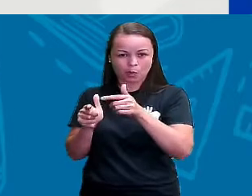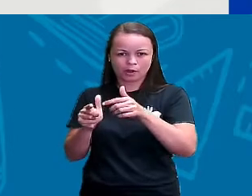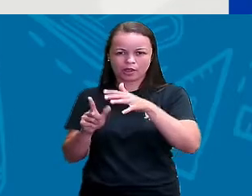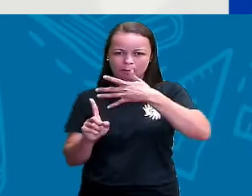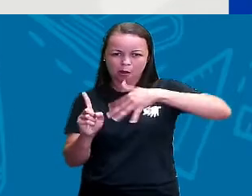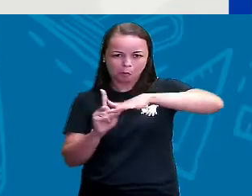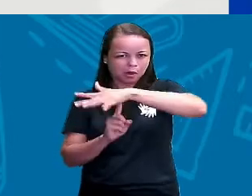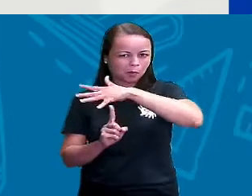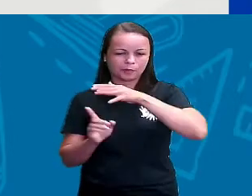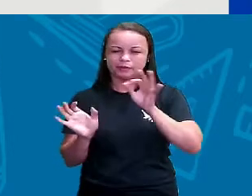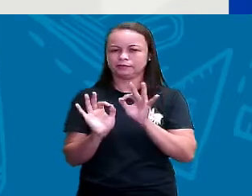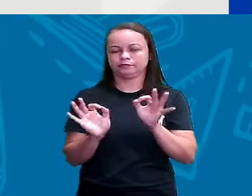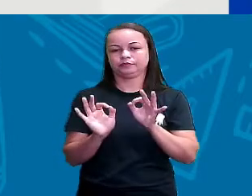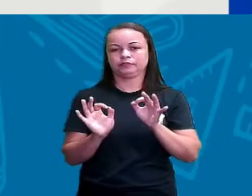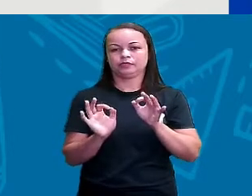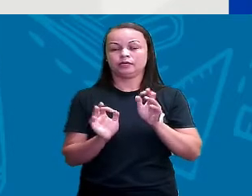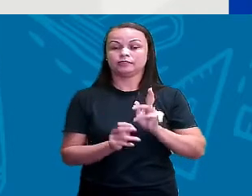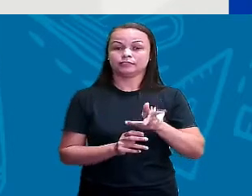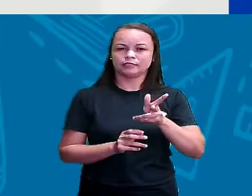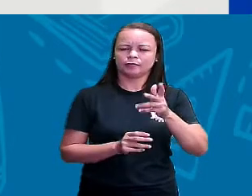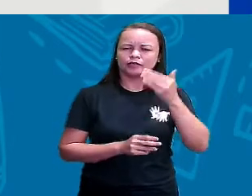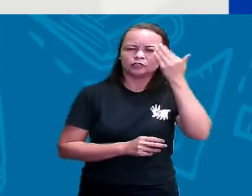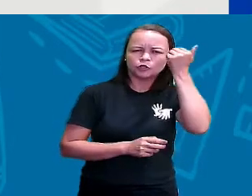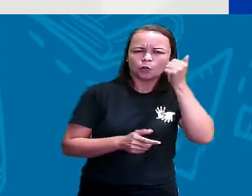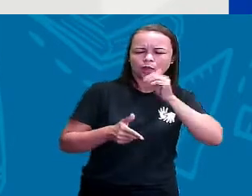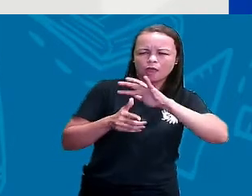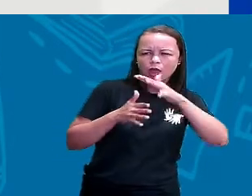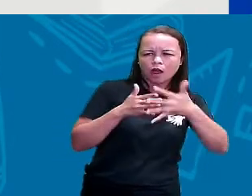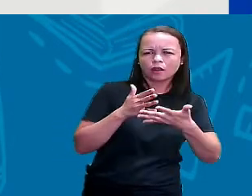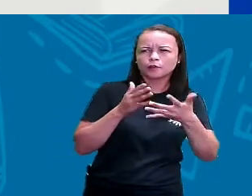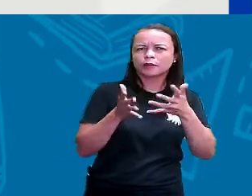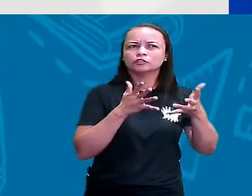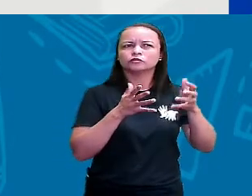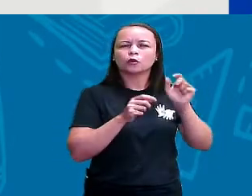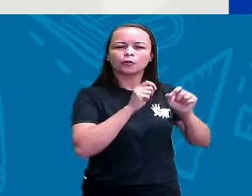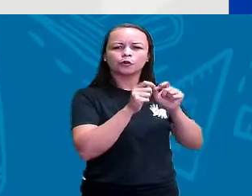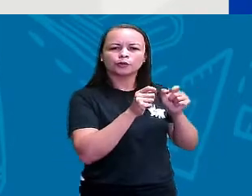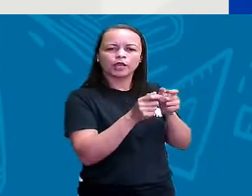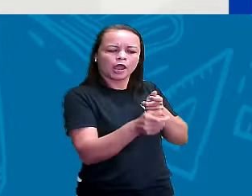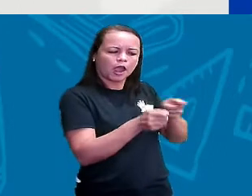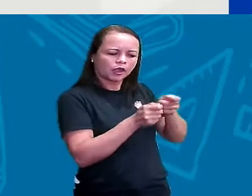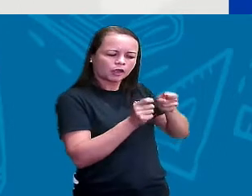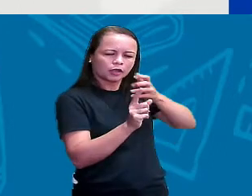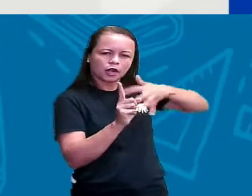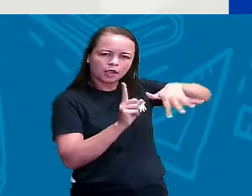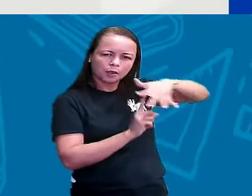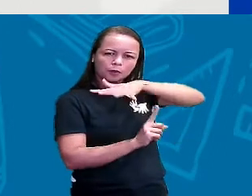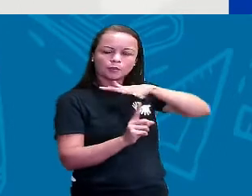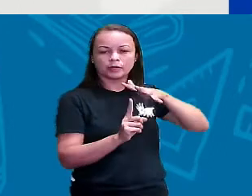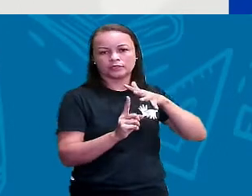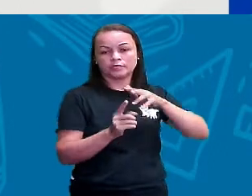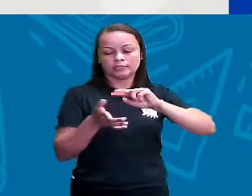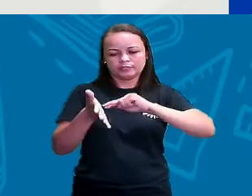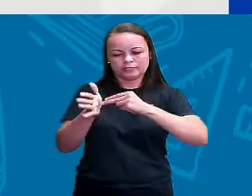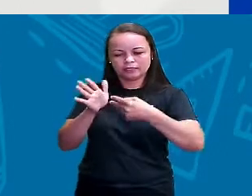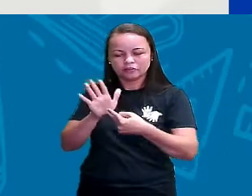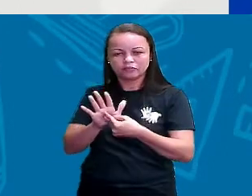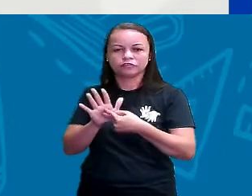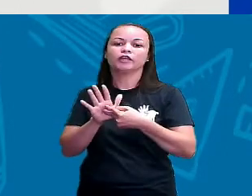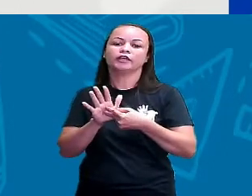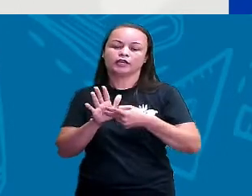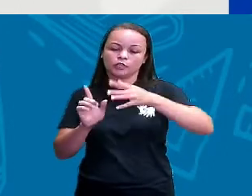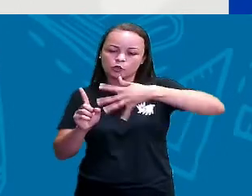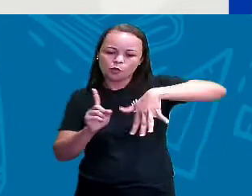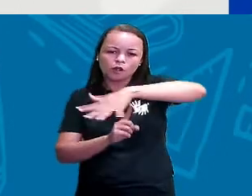todas as vezes que a gente ouvir falar nessa palavra equilíbrio ambiental, significa justamente que o meio ambiente ele